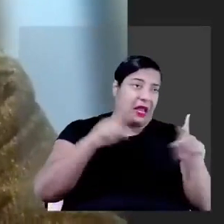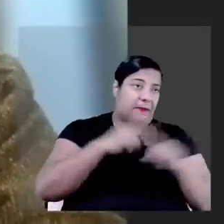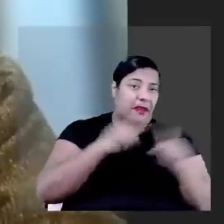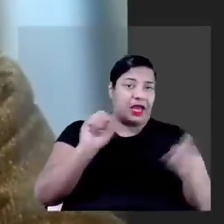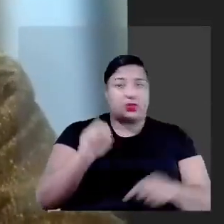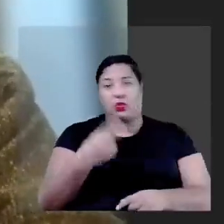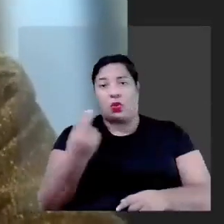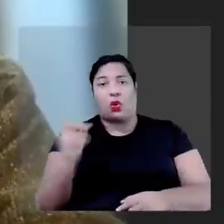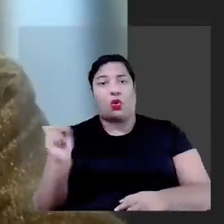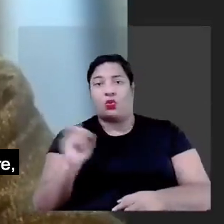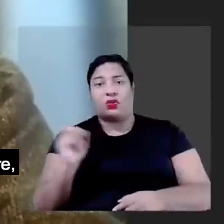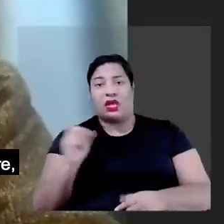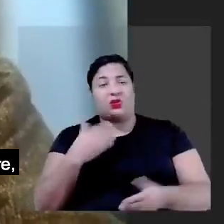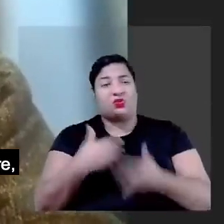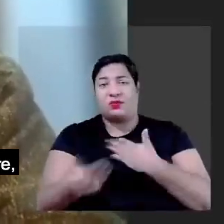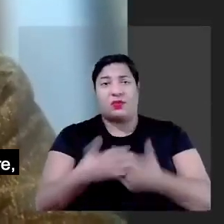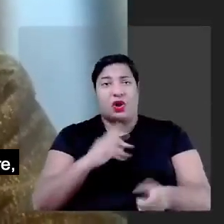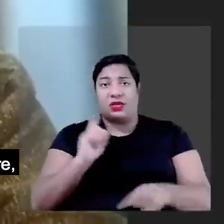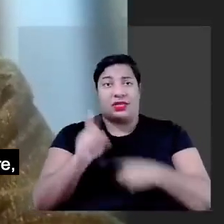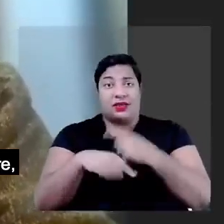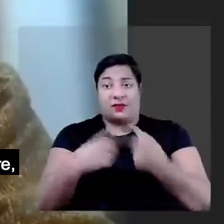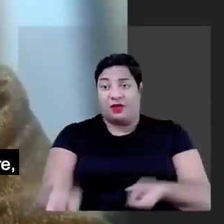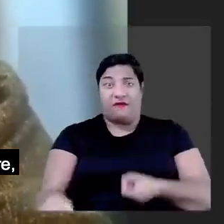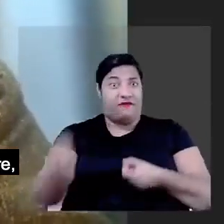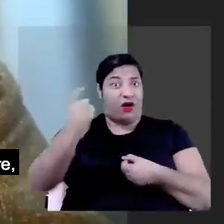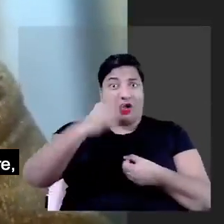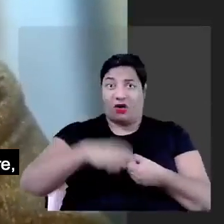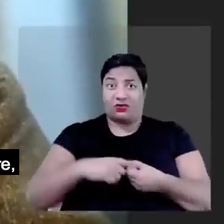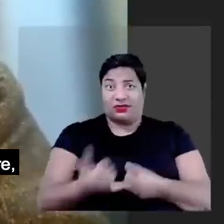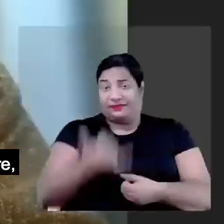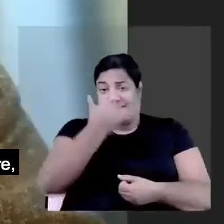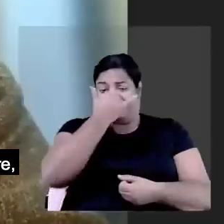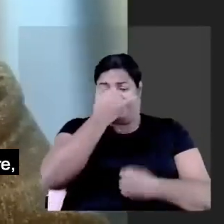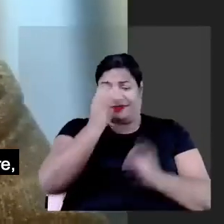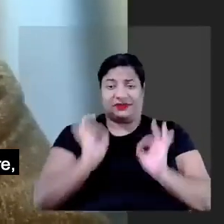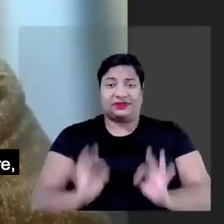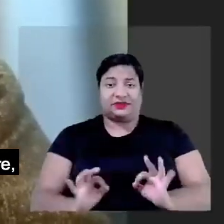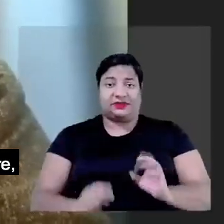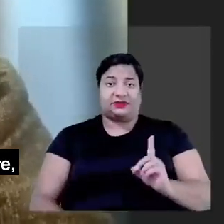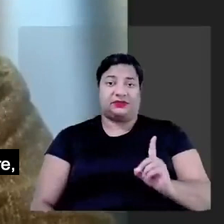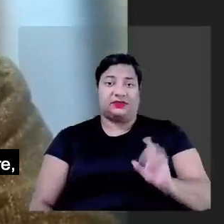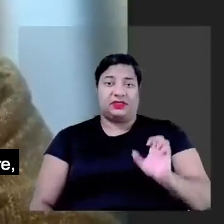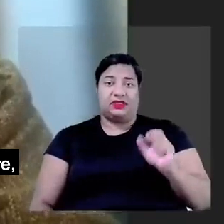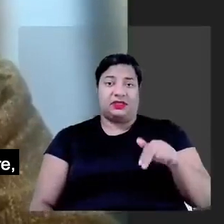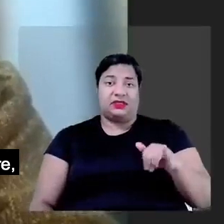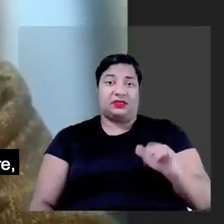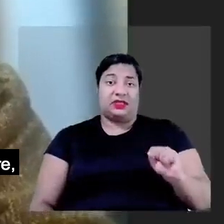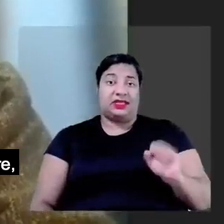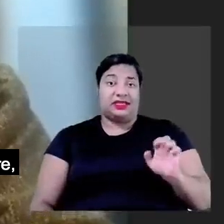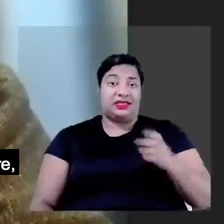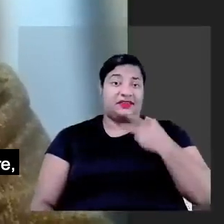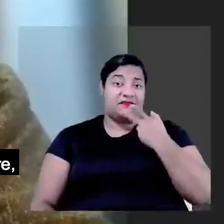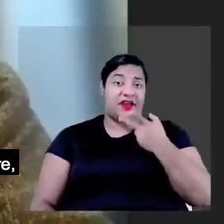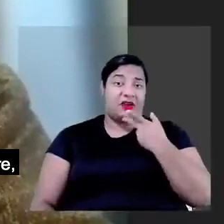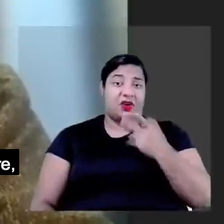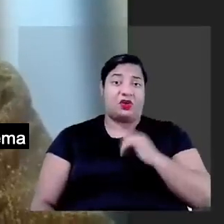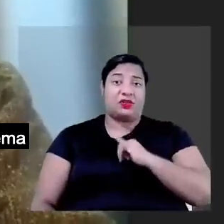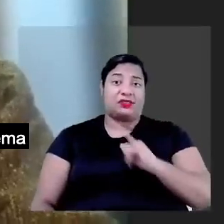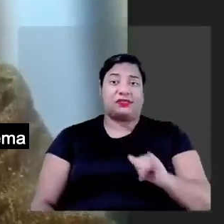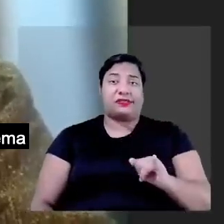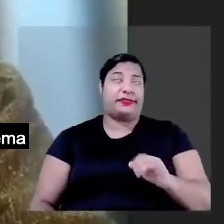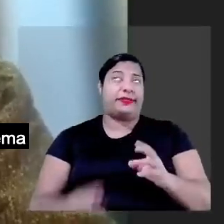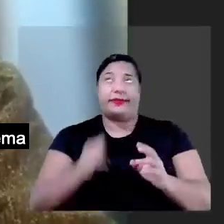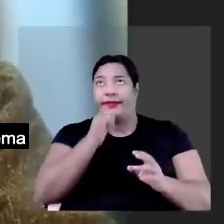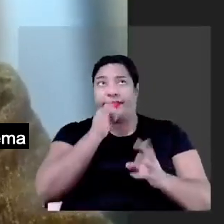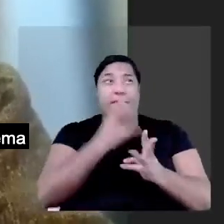cair na nossa cabeça. Mesmo a Denise, na apresentação dela, falou, mesmo que a gente, por um milagre,